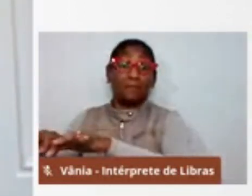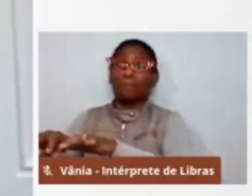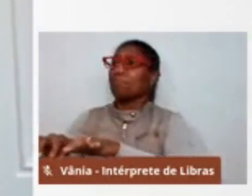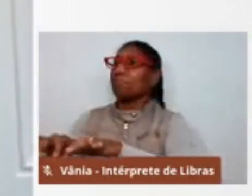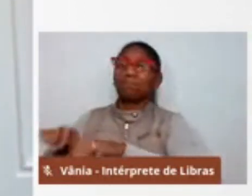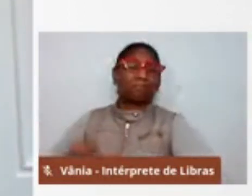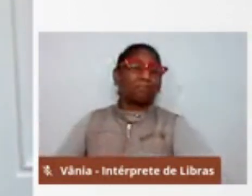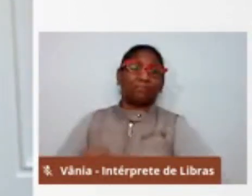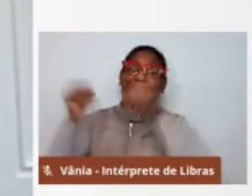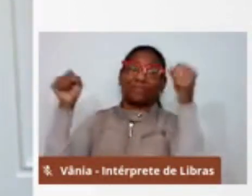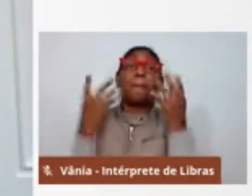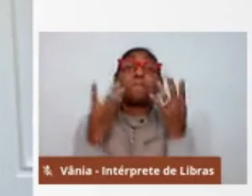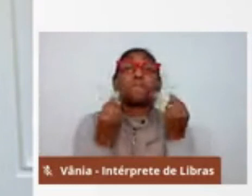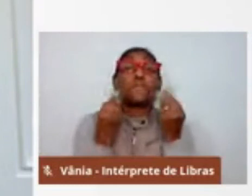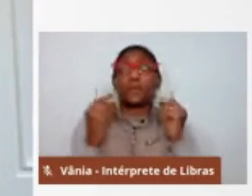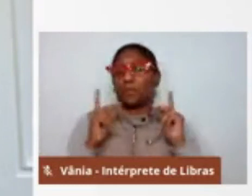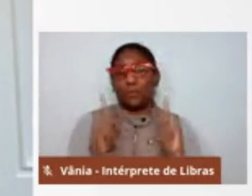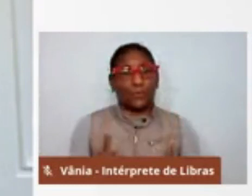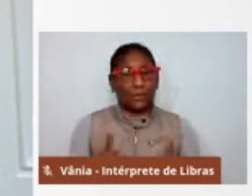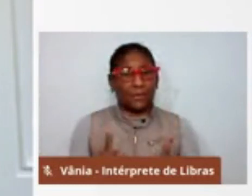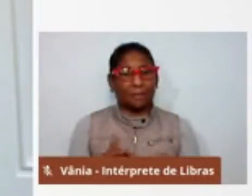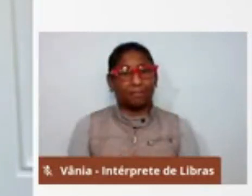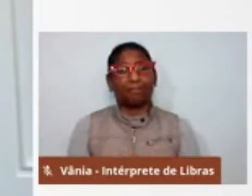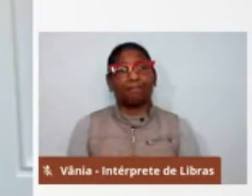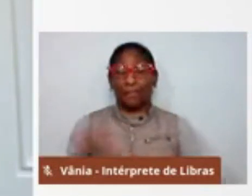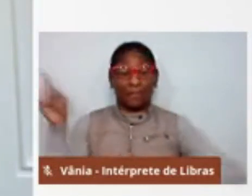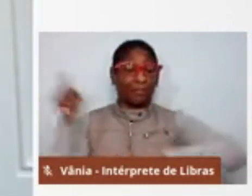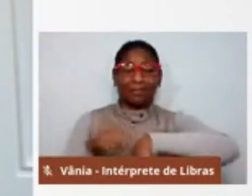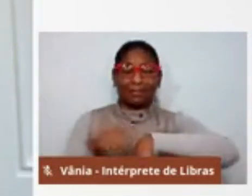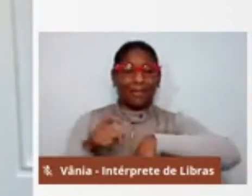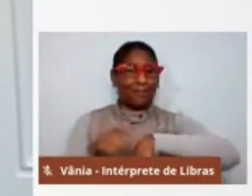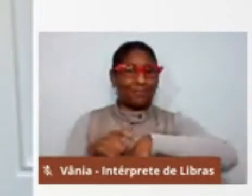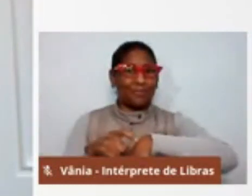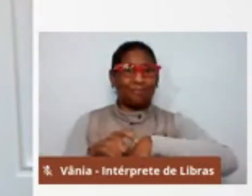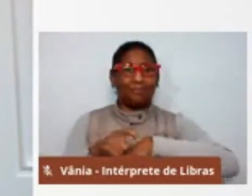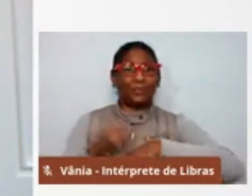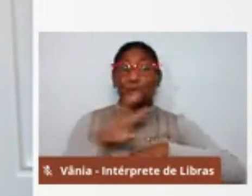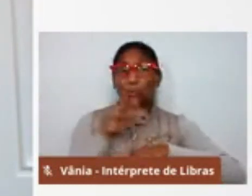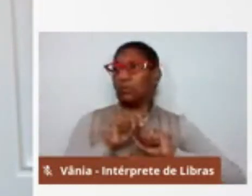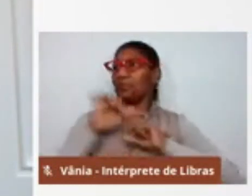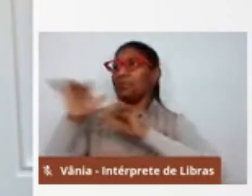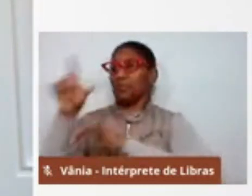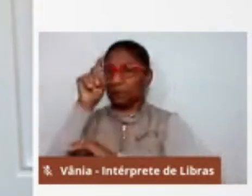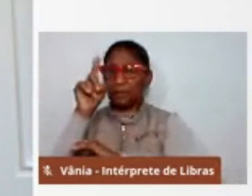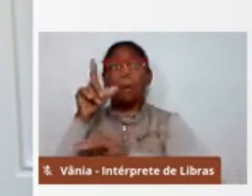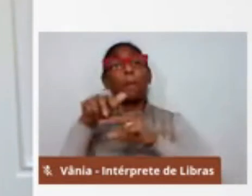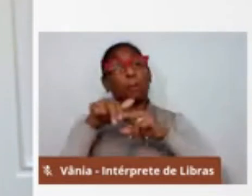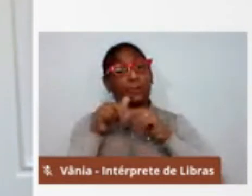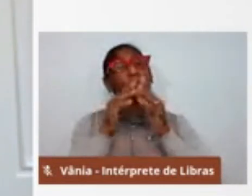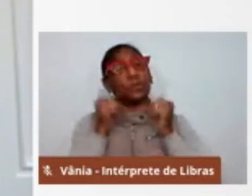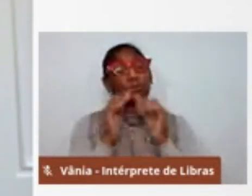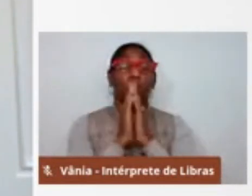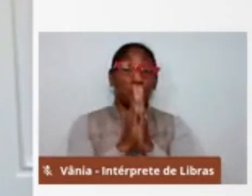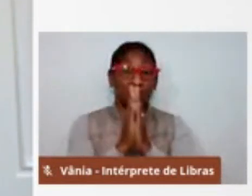um grande número de pessoas demandando ao mesmo tempo internação hospitalar. É por isso que a gente pede a todos que reduzam